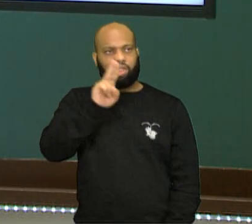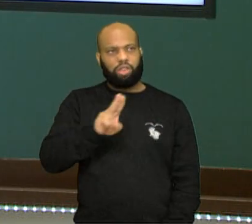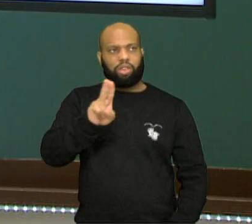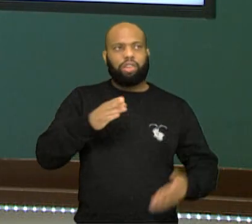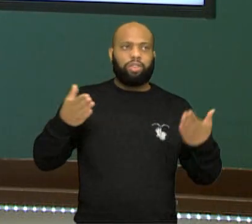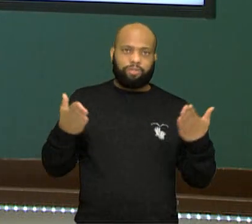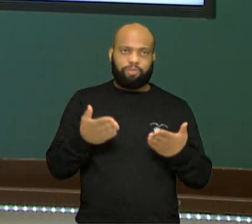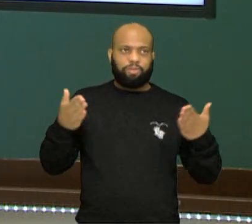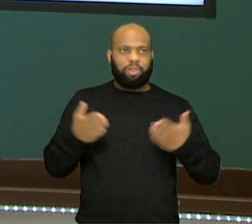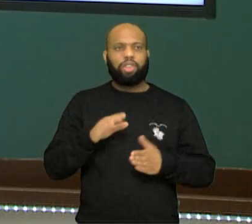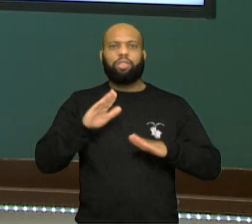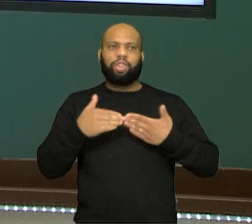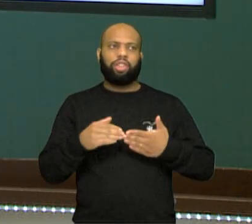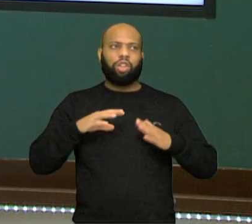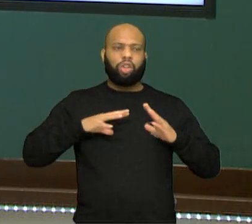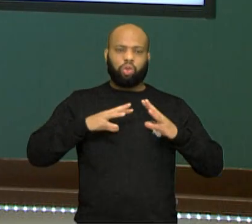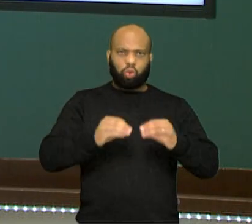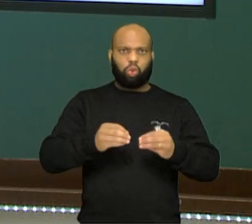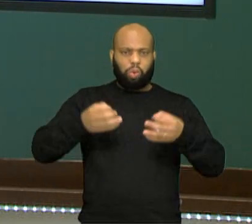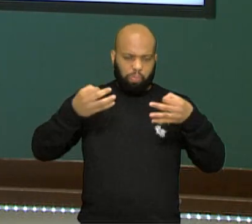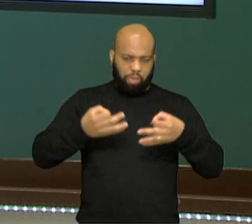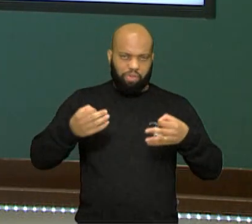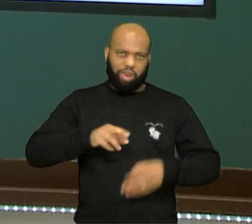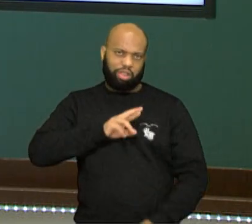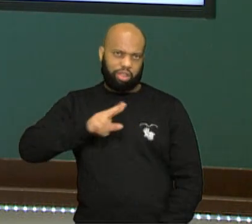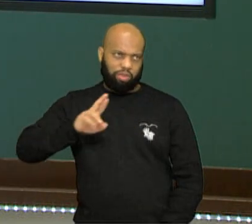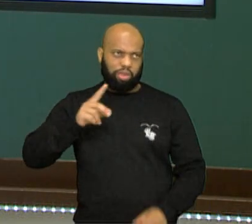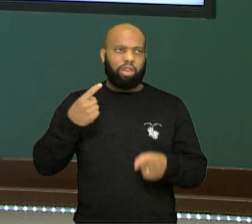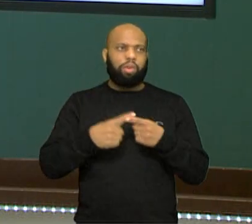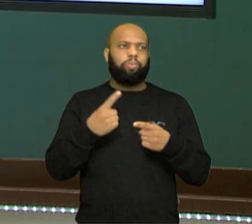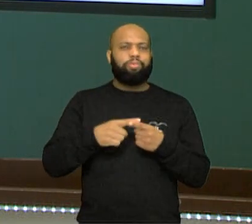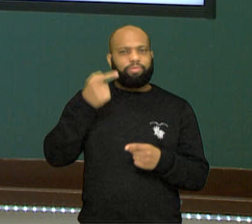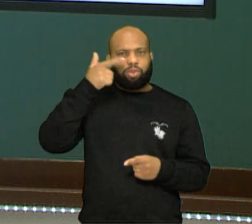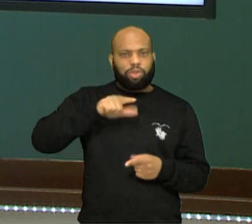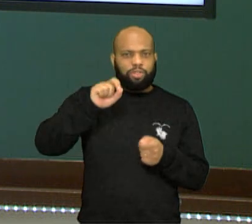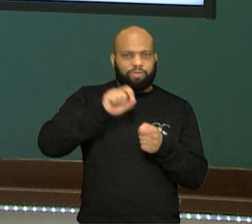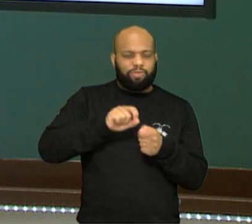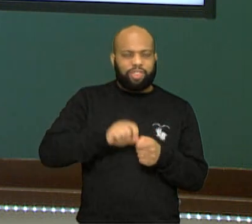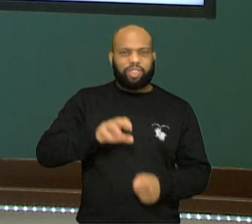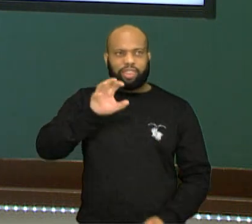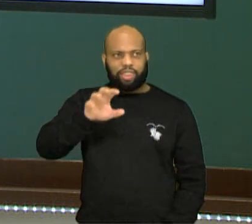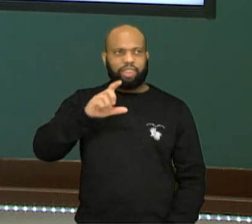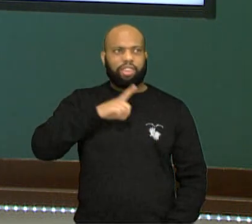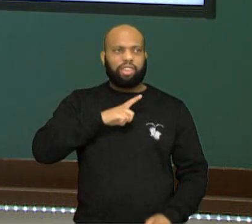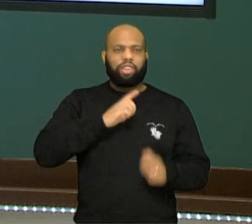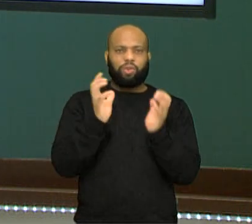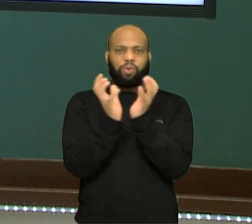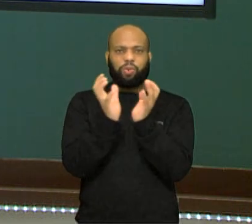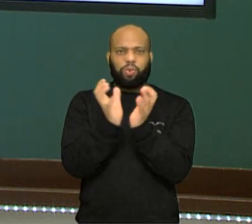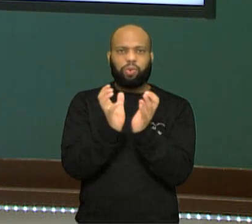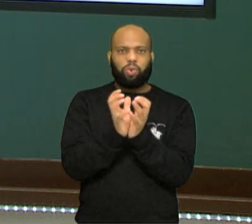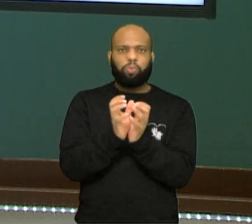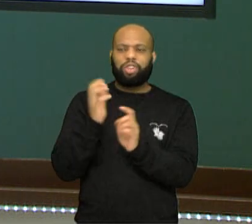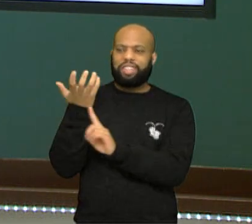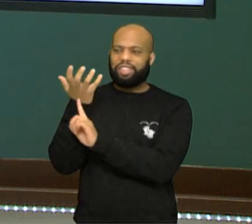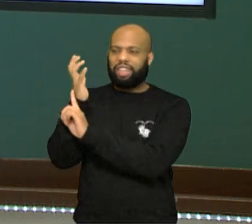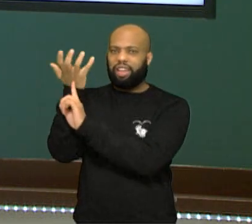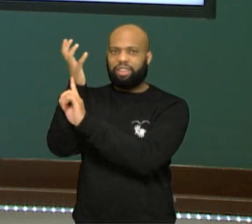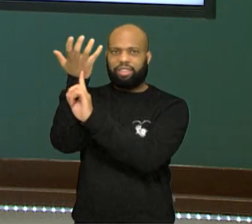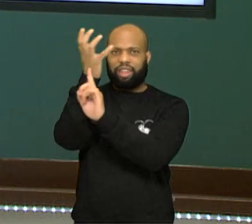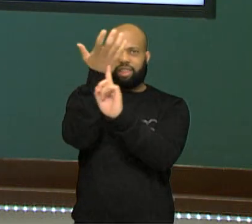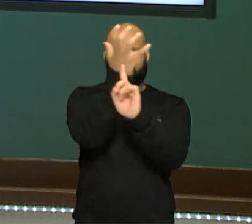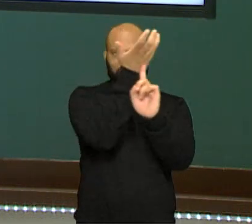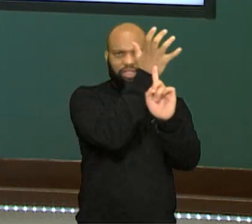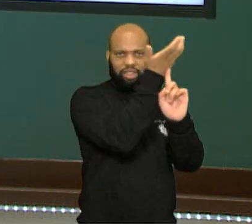em dia, ela não tem toda essa precisão, né? Porque para fazer isso tem um conjunto de satélites. E daí faz